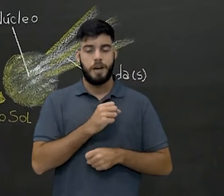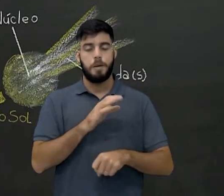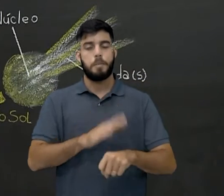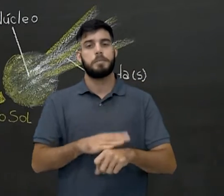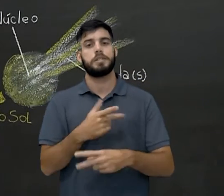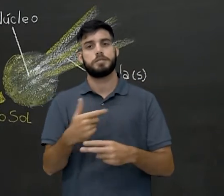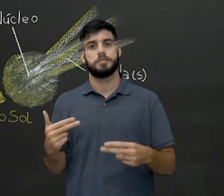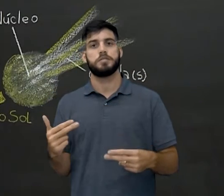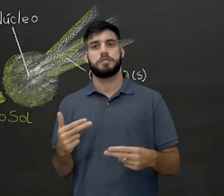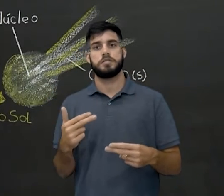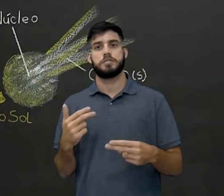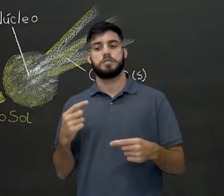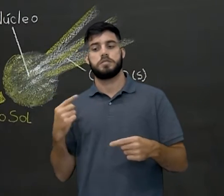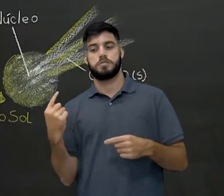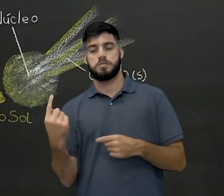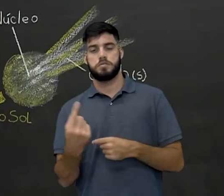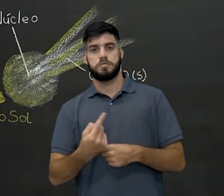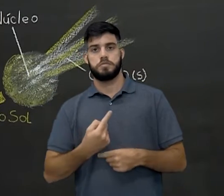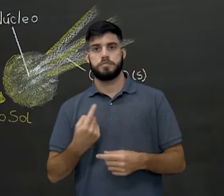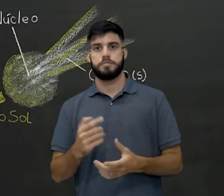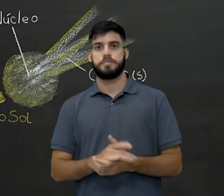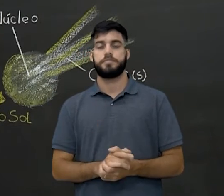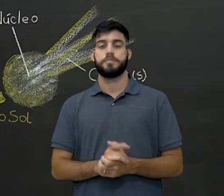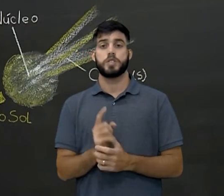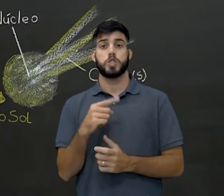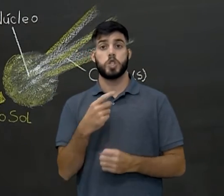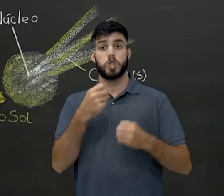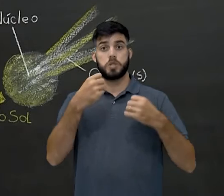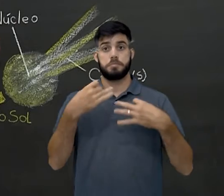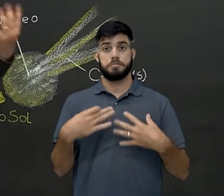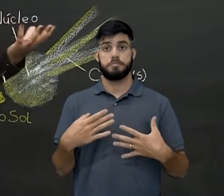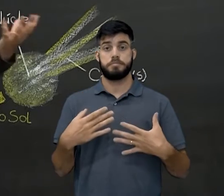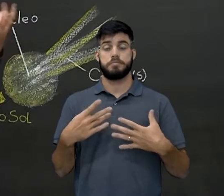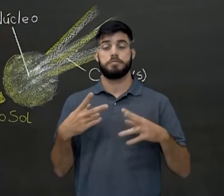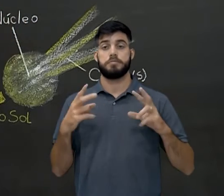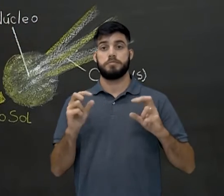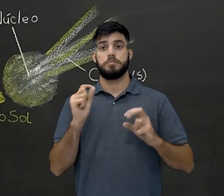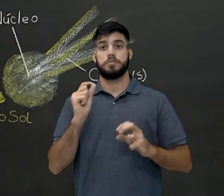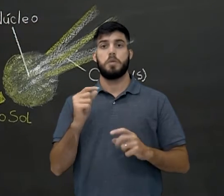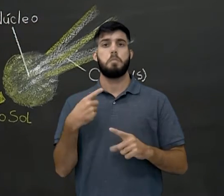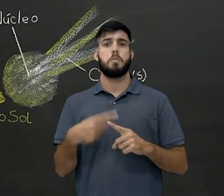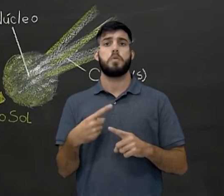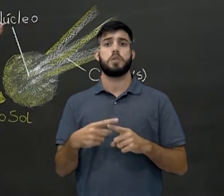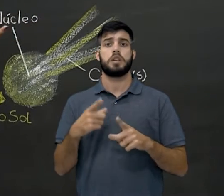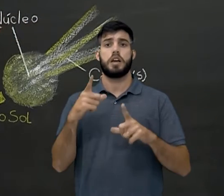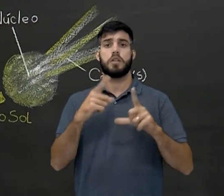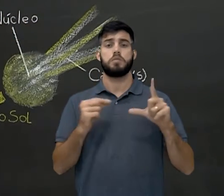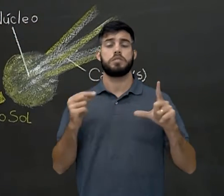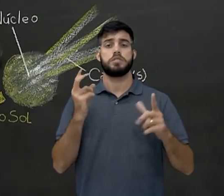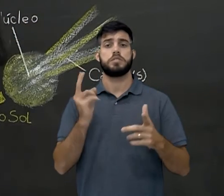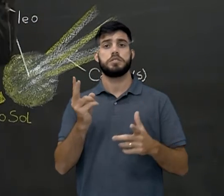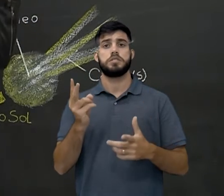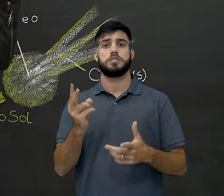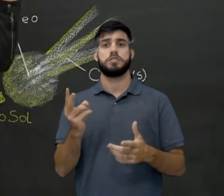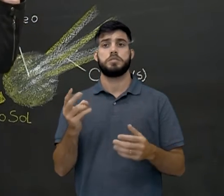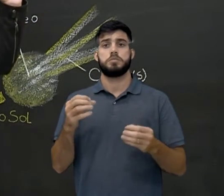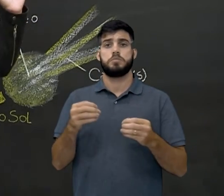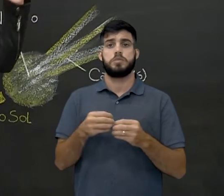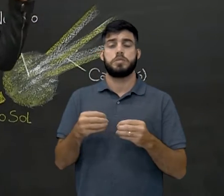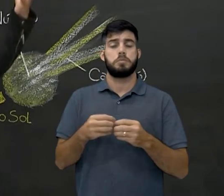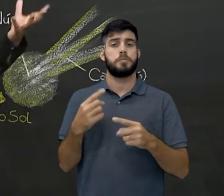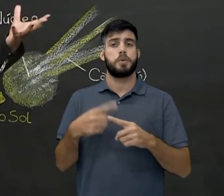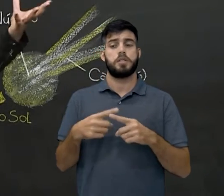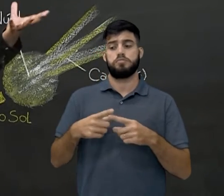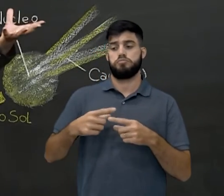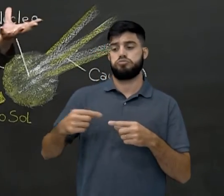para circular ao seu redor. Então, quando a gente fala de satélites naturais, por que a Lua está sempre ali, próxima a nós? Por que ela não vai